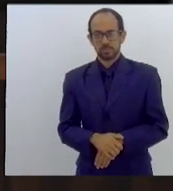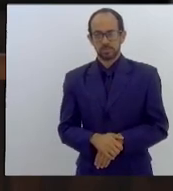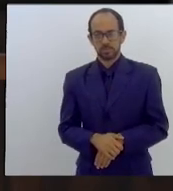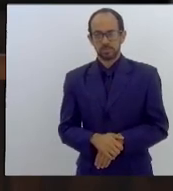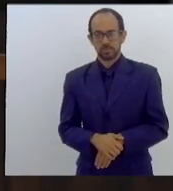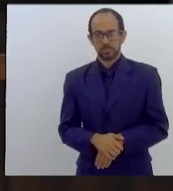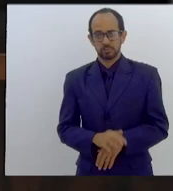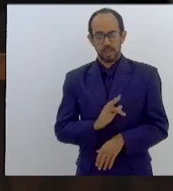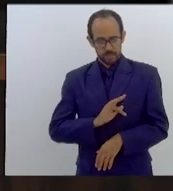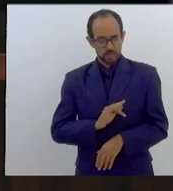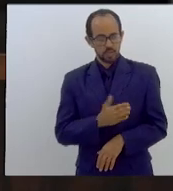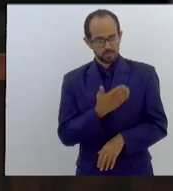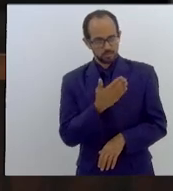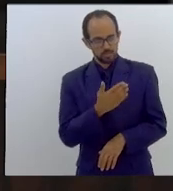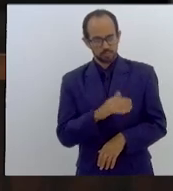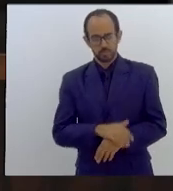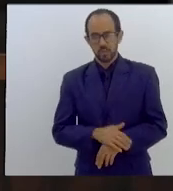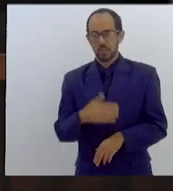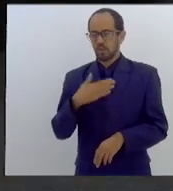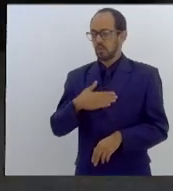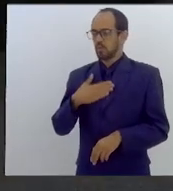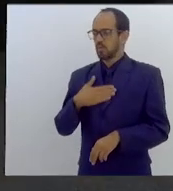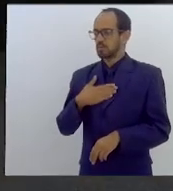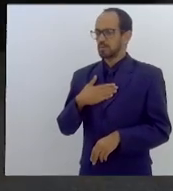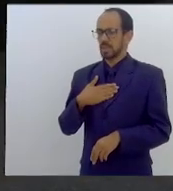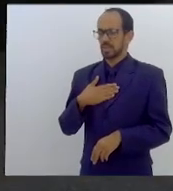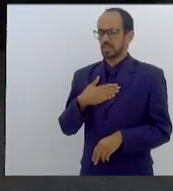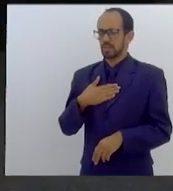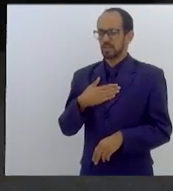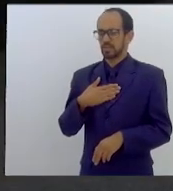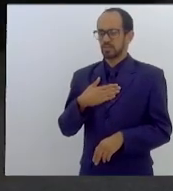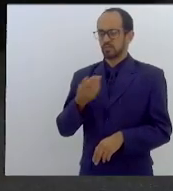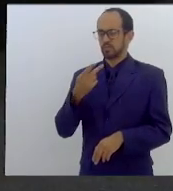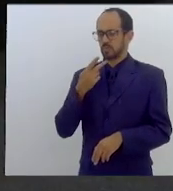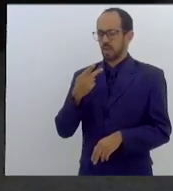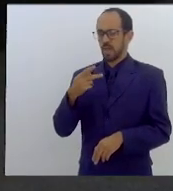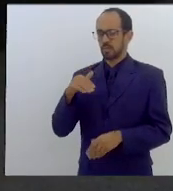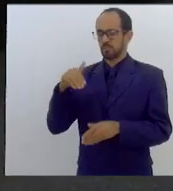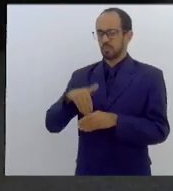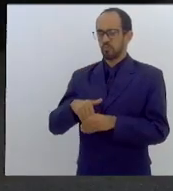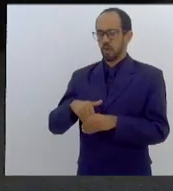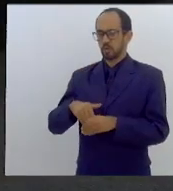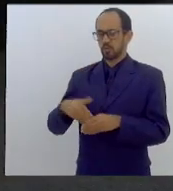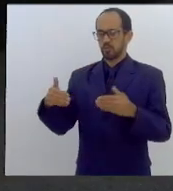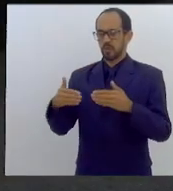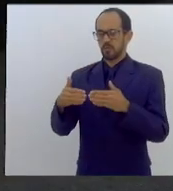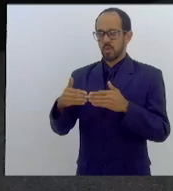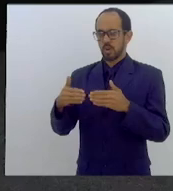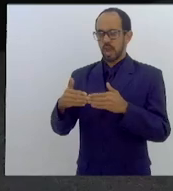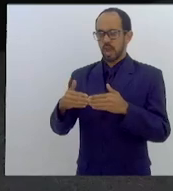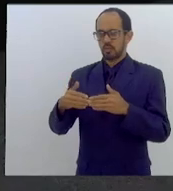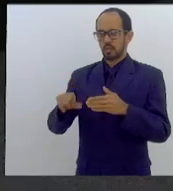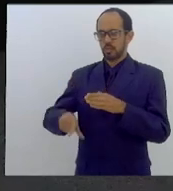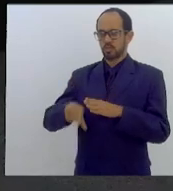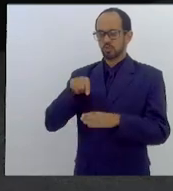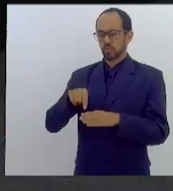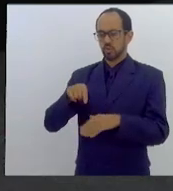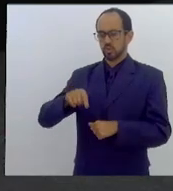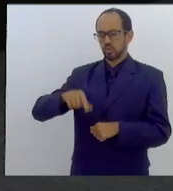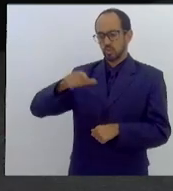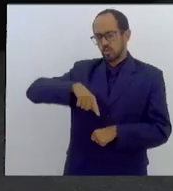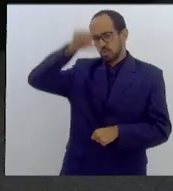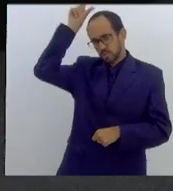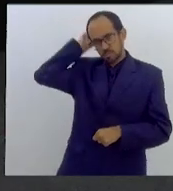Eu queria consignar, eu estava atendendo ali uma pessoa, eu queria consignar o meu voto favorável, o destaque do deputado Luiz Paulo e